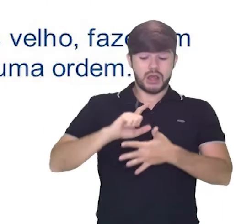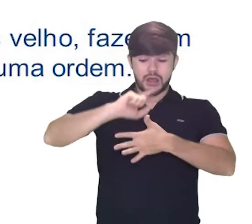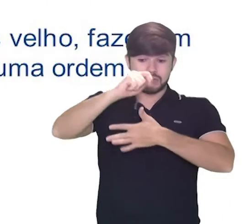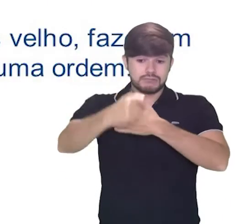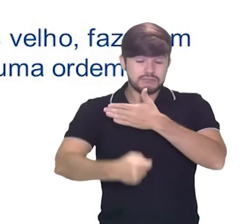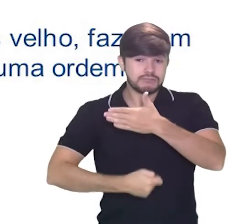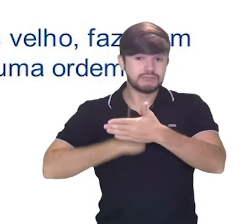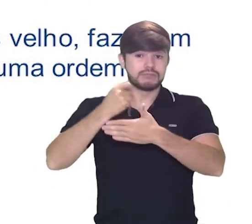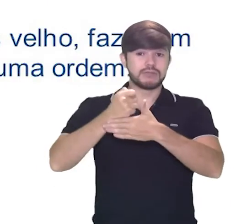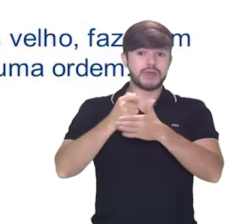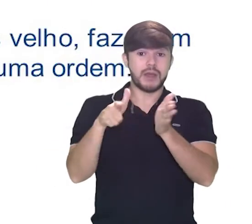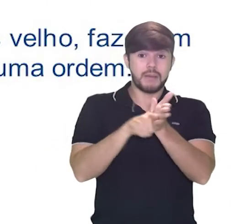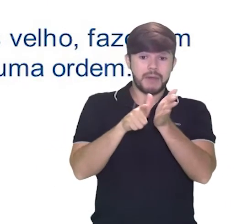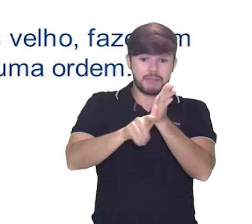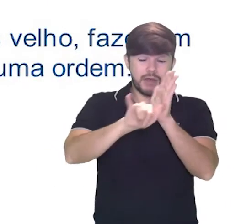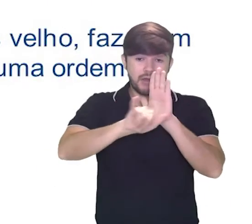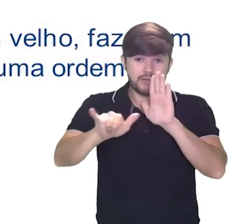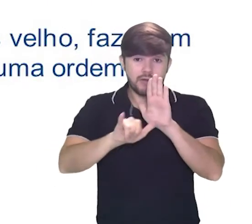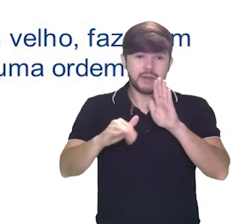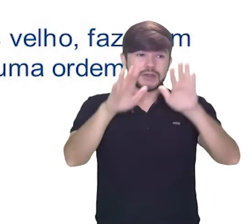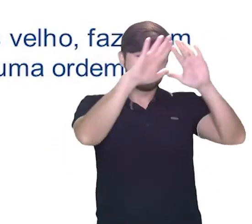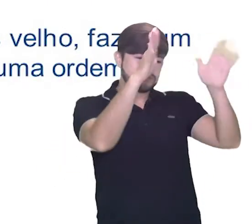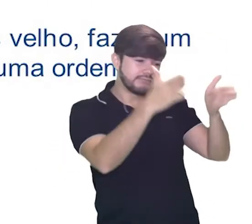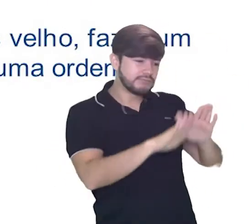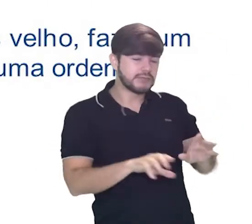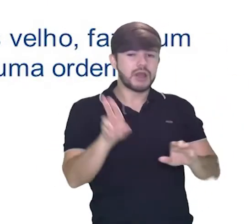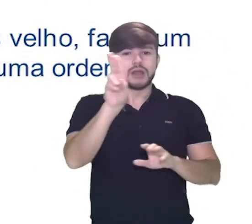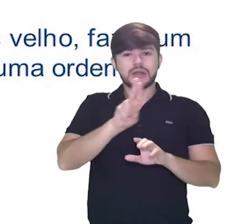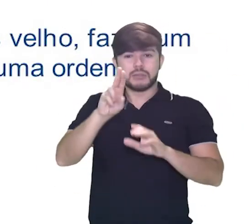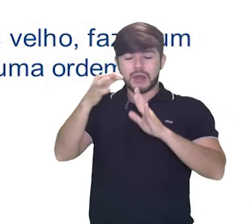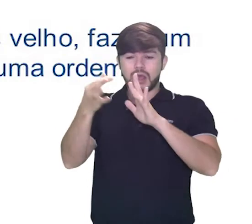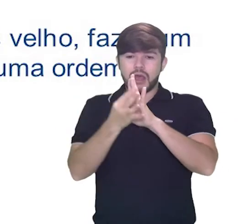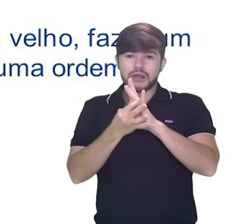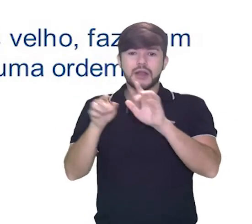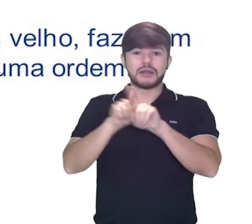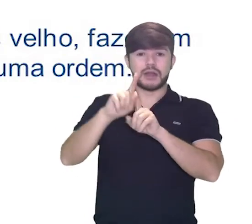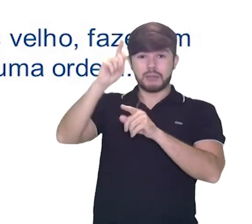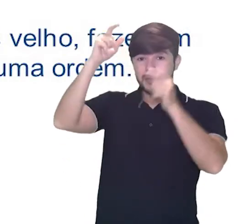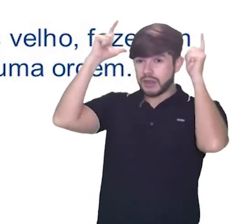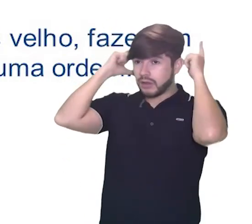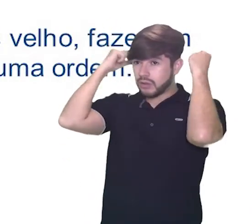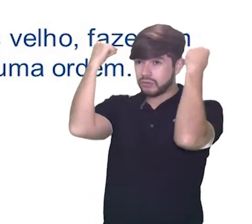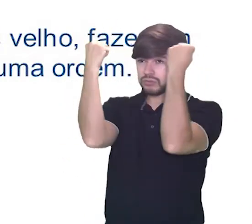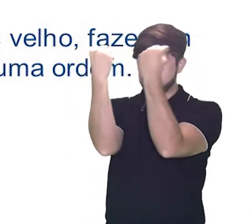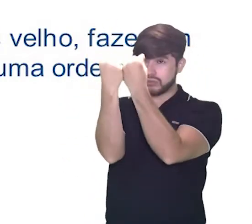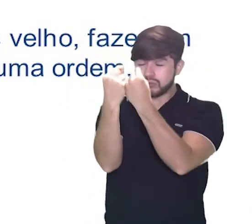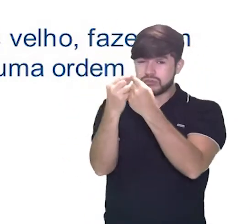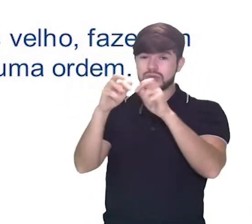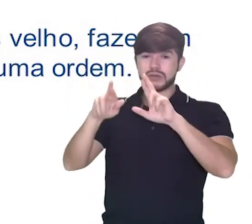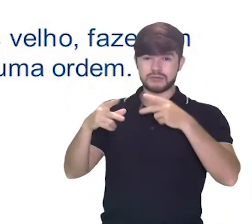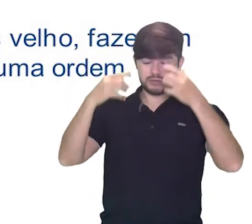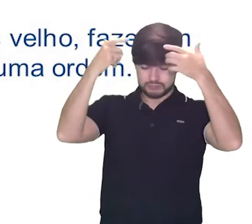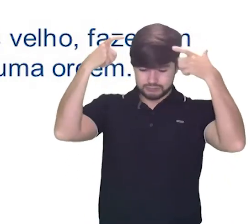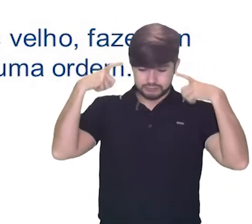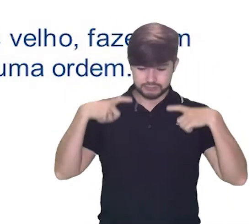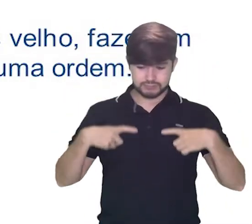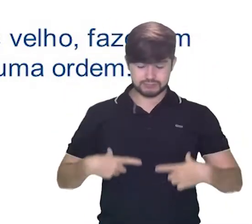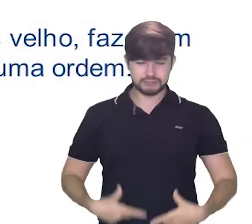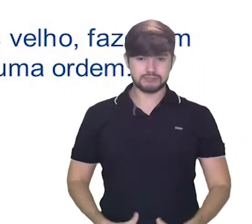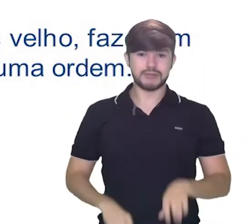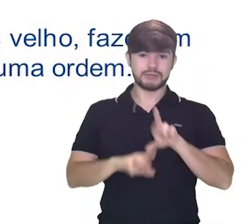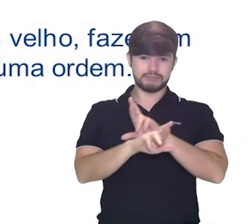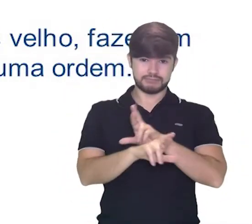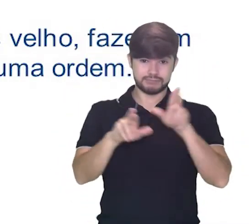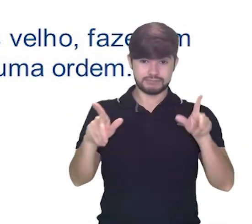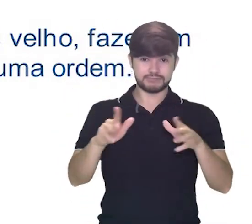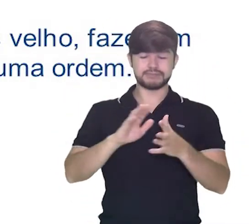de amuletos, terços, santinhos, estátuas, anéis, tipos de chapéus, chapéu,